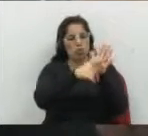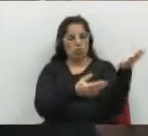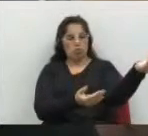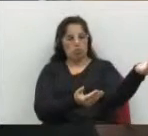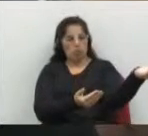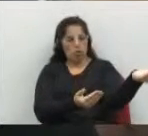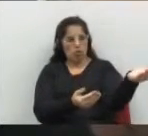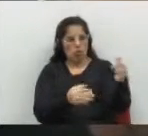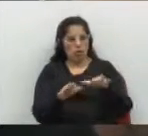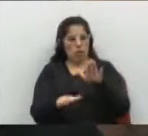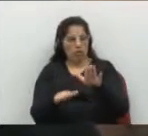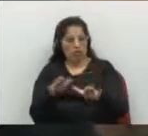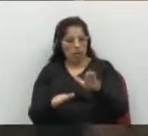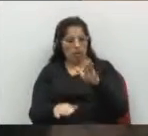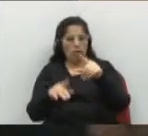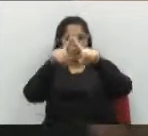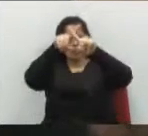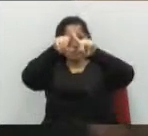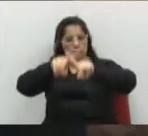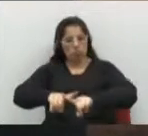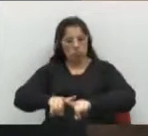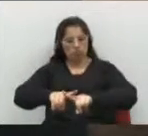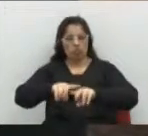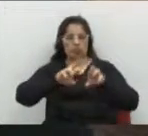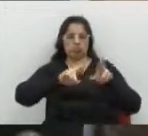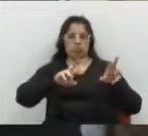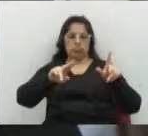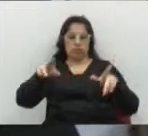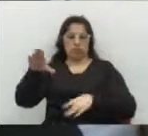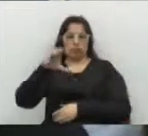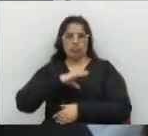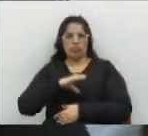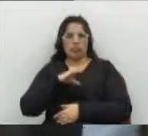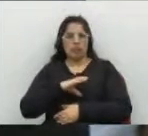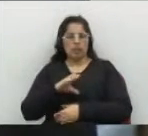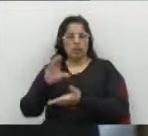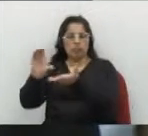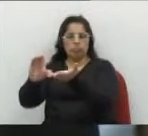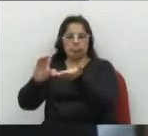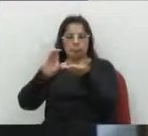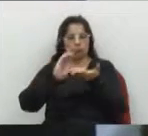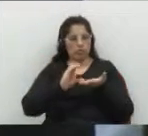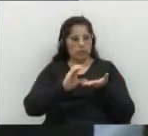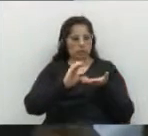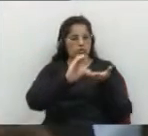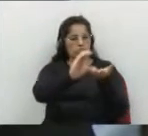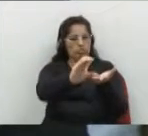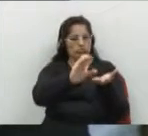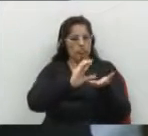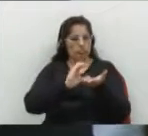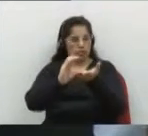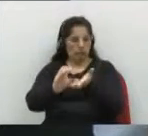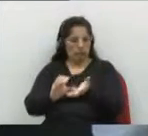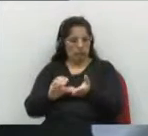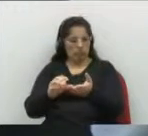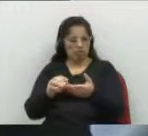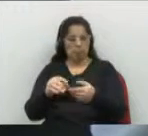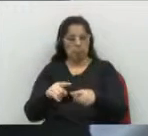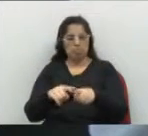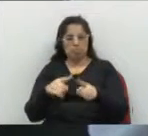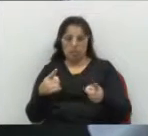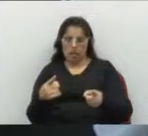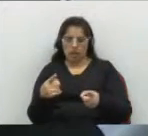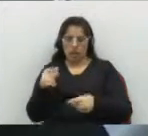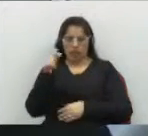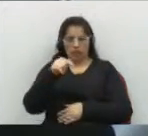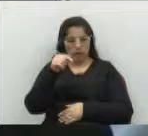frequentadores aí de campeonatos em outra cidade, investe dinheiro em outra cidade e deixa de valorizar a nossa cidade com 300